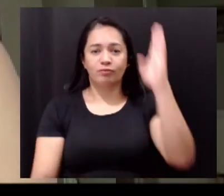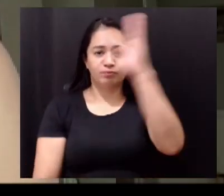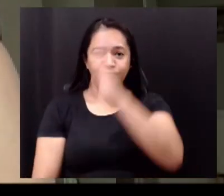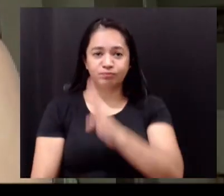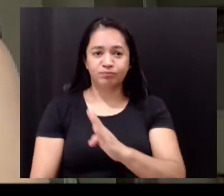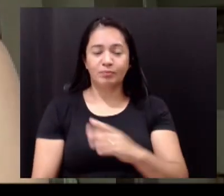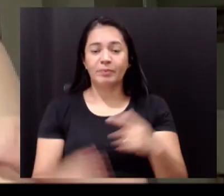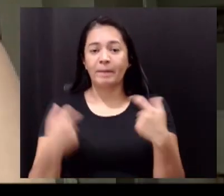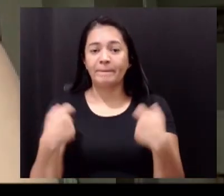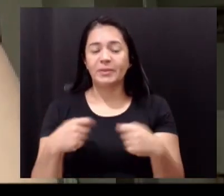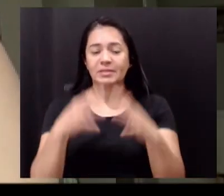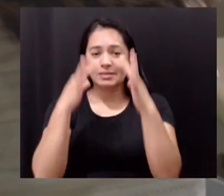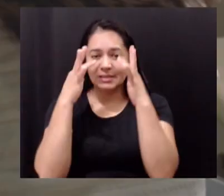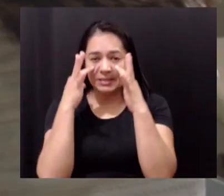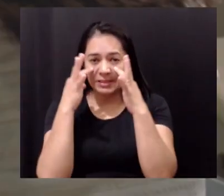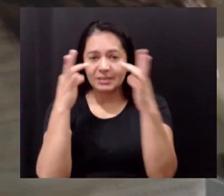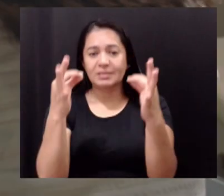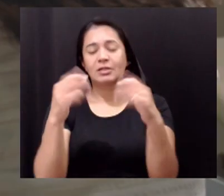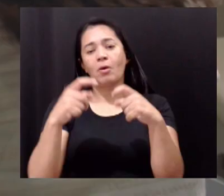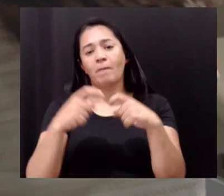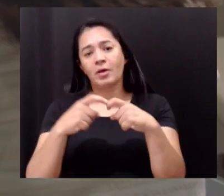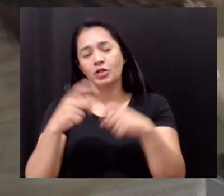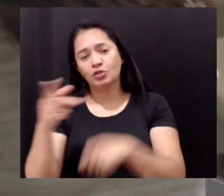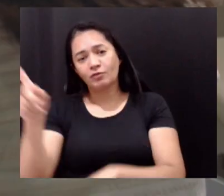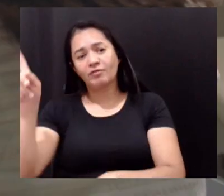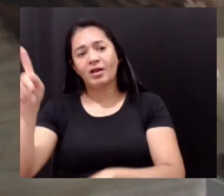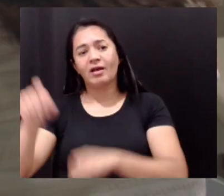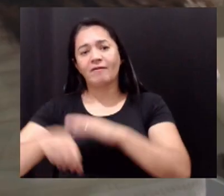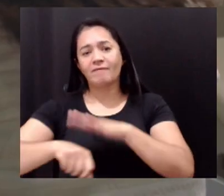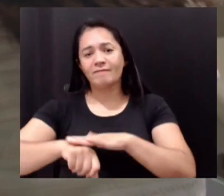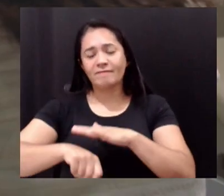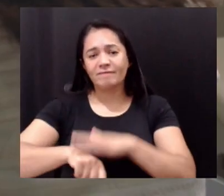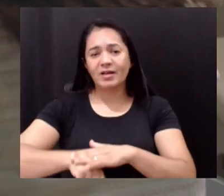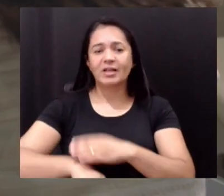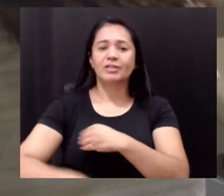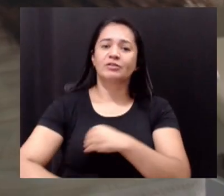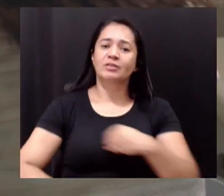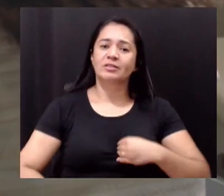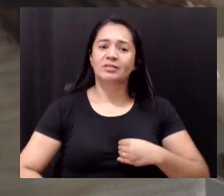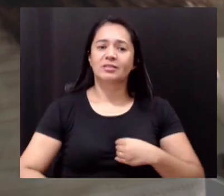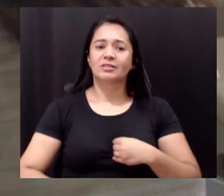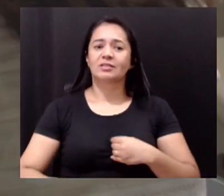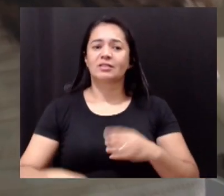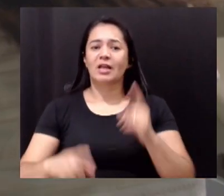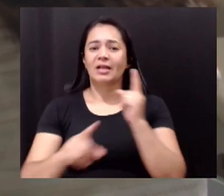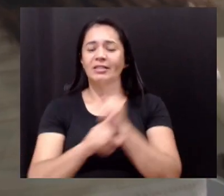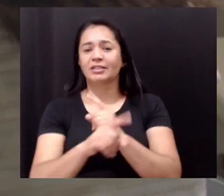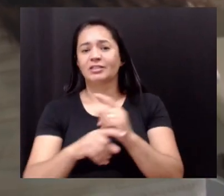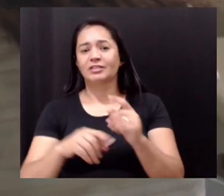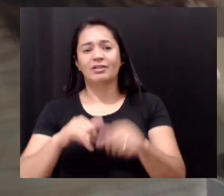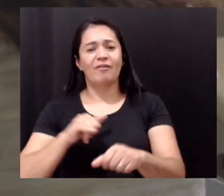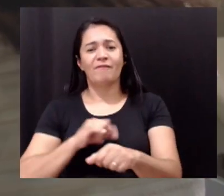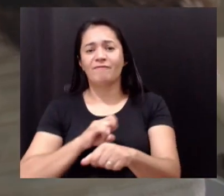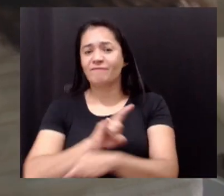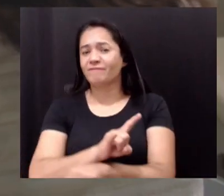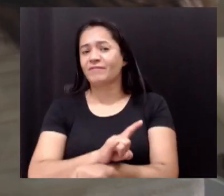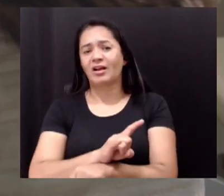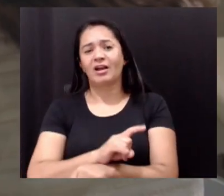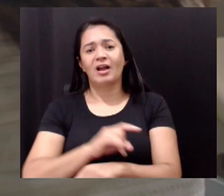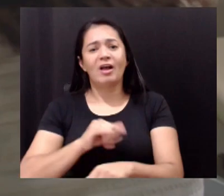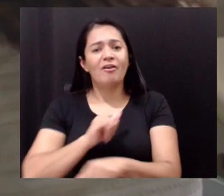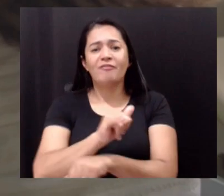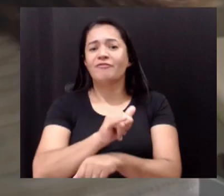procure o seu médico, vá, não falte às consultas. Eu já trabalhei no SUS, tinha uma coisa que me indignava, era o povo faltar. Às vezes